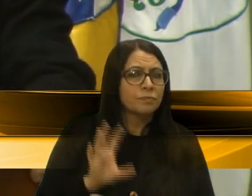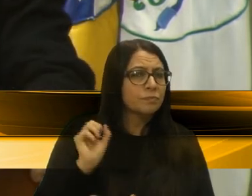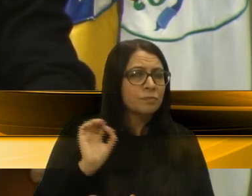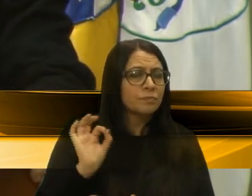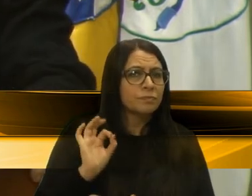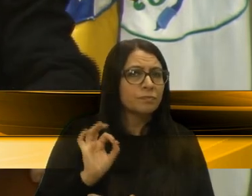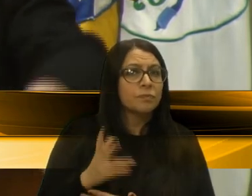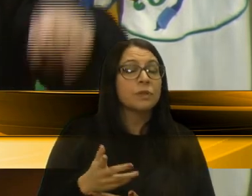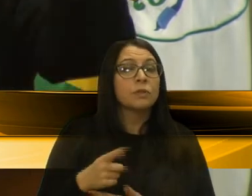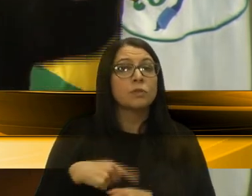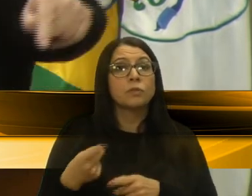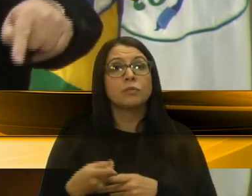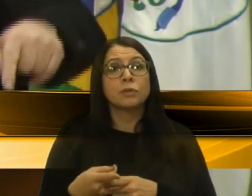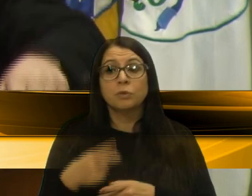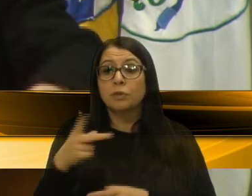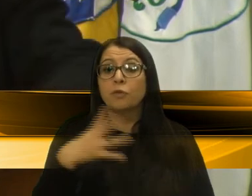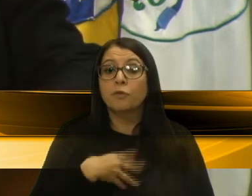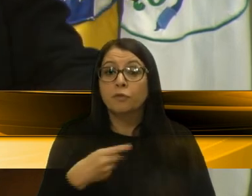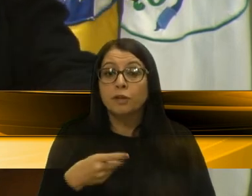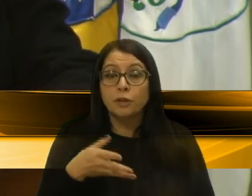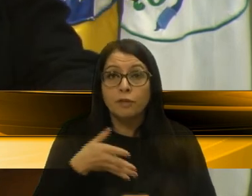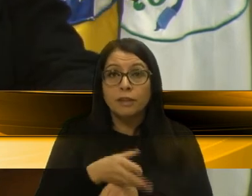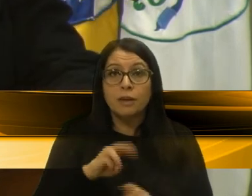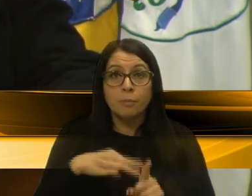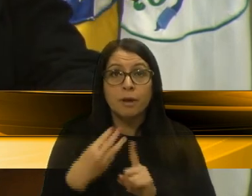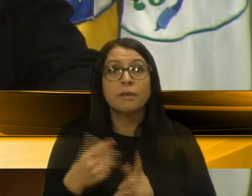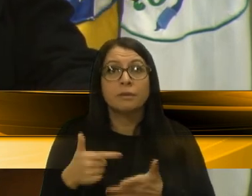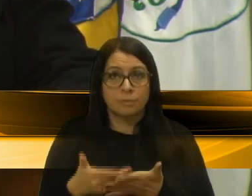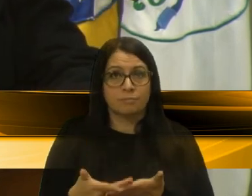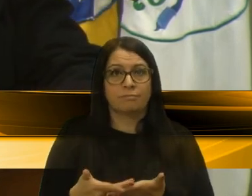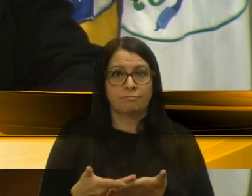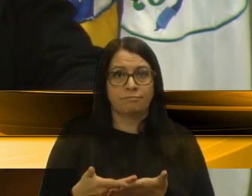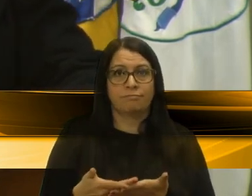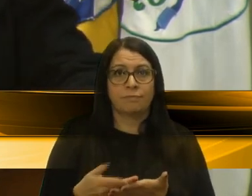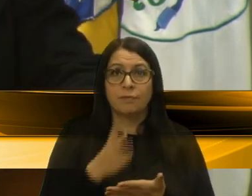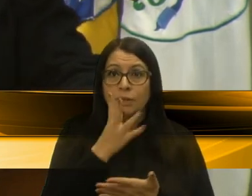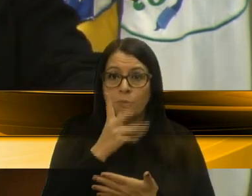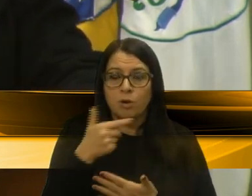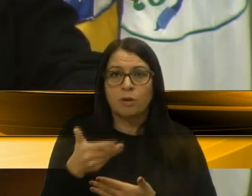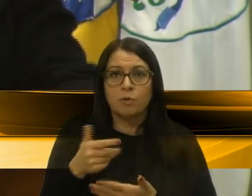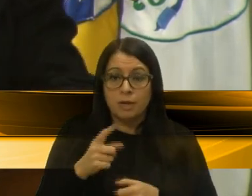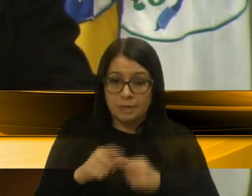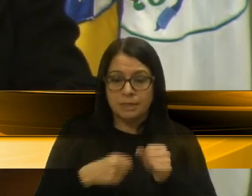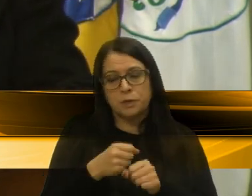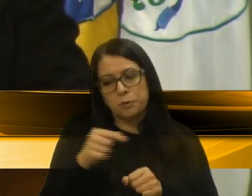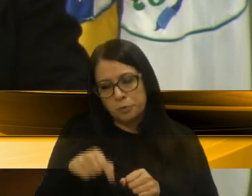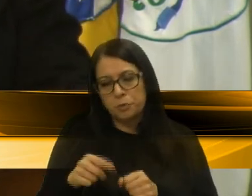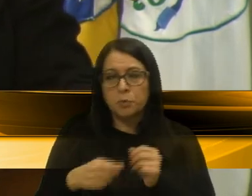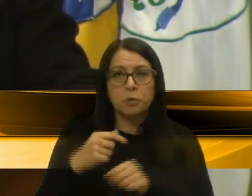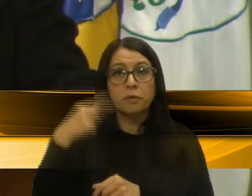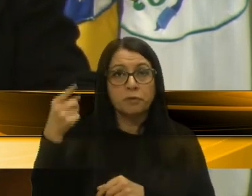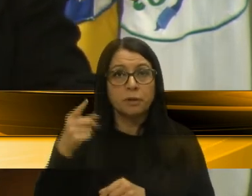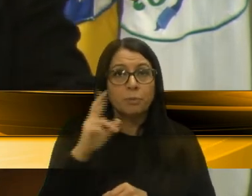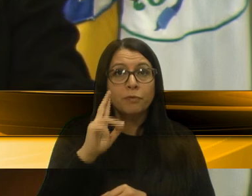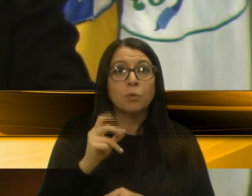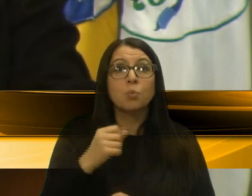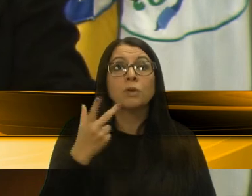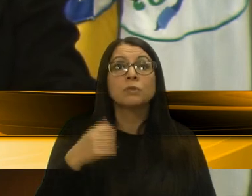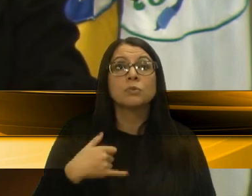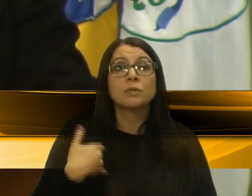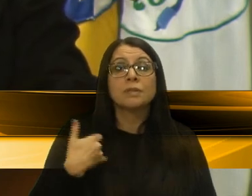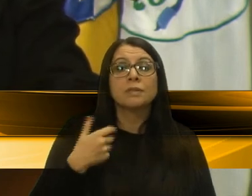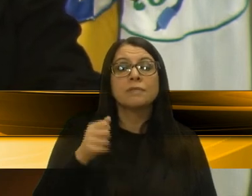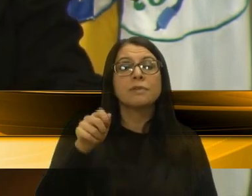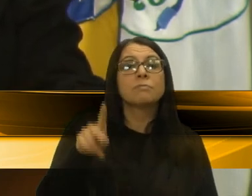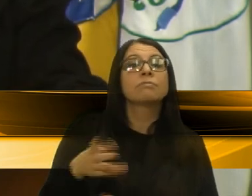você vai levar, ou o seu filho que vai entrar no mercado de trabalho agora neste ano, no ano que vem, para ver com quantos anos ele